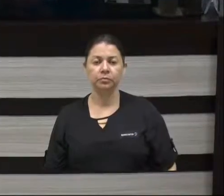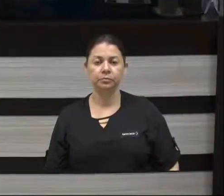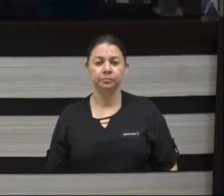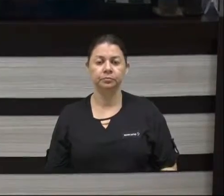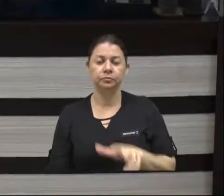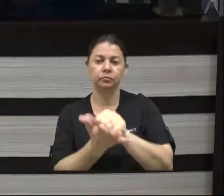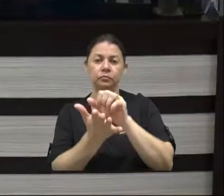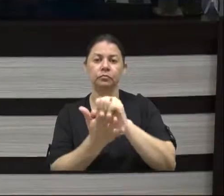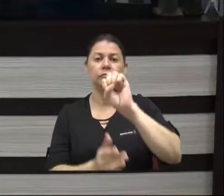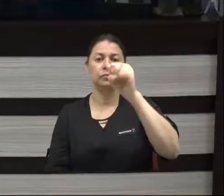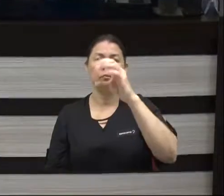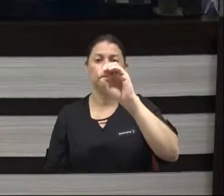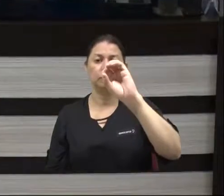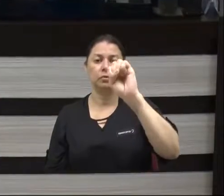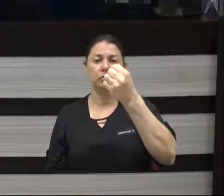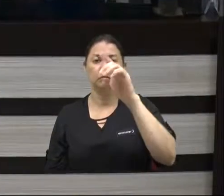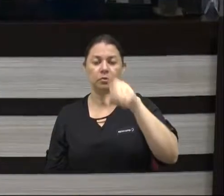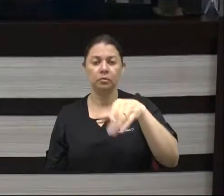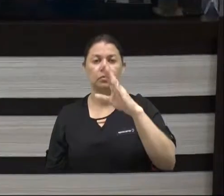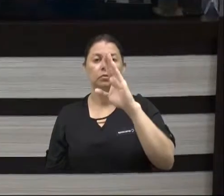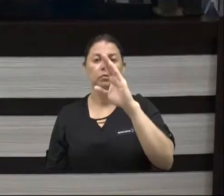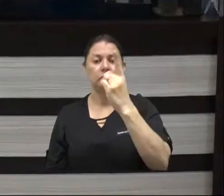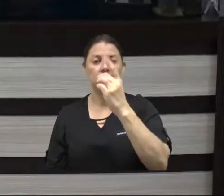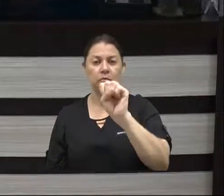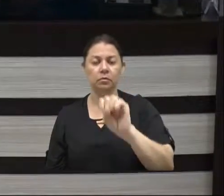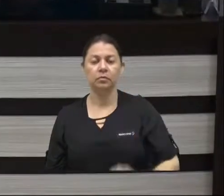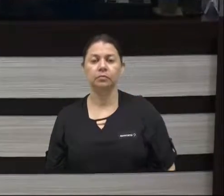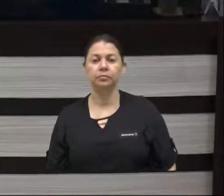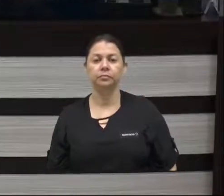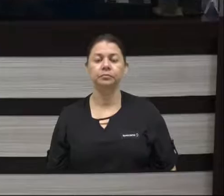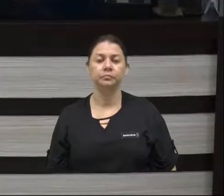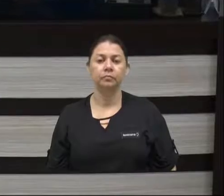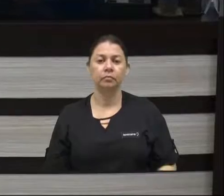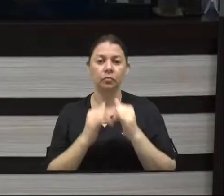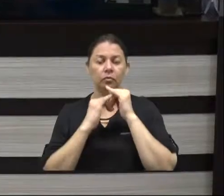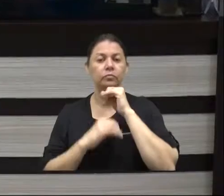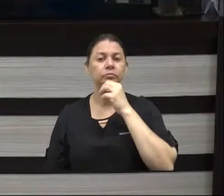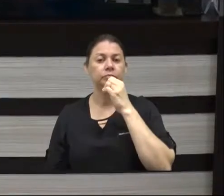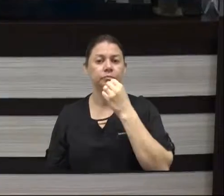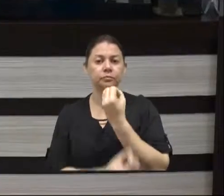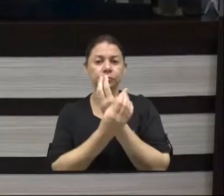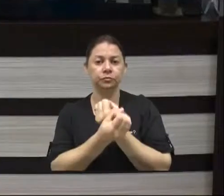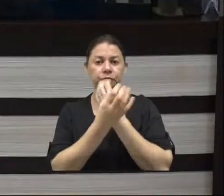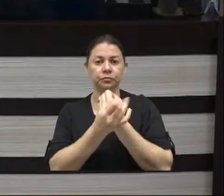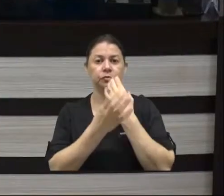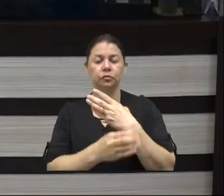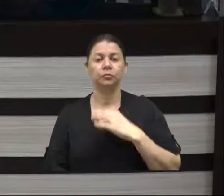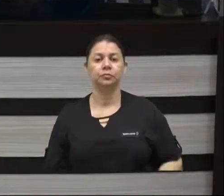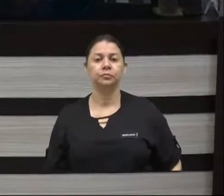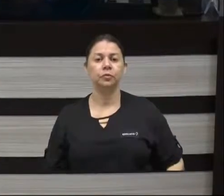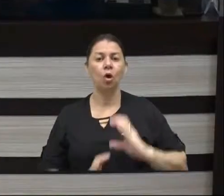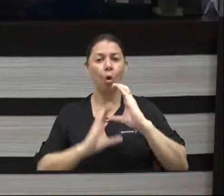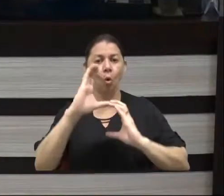número 808/2018 requer informações ao Poder Executivo sobre os concursos e processos seletivos para professores de